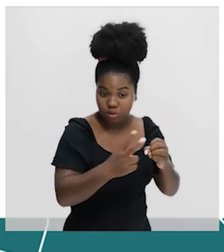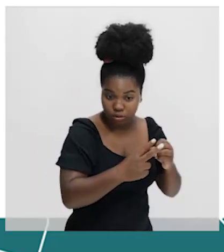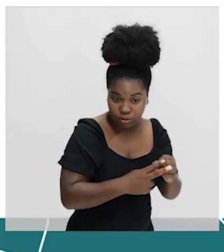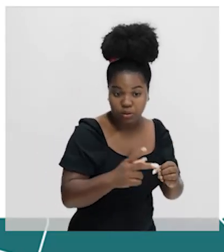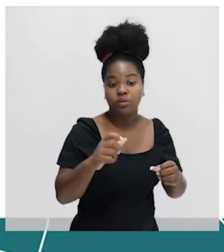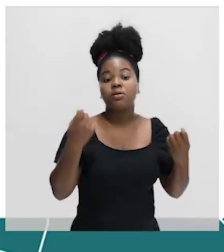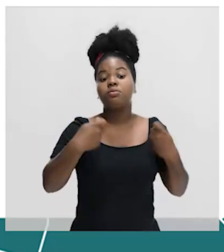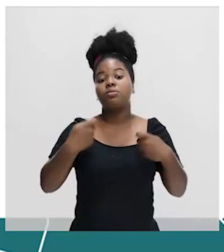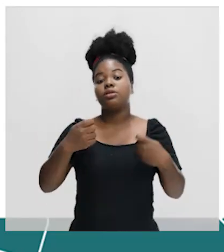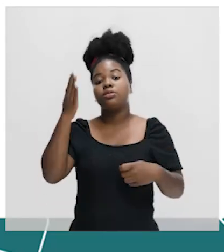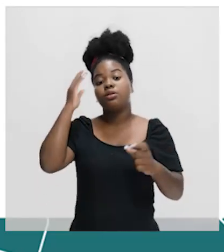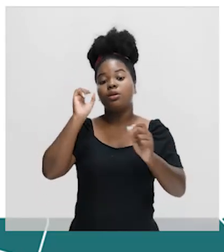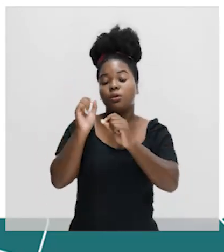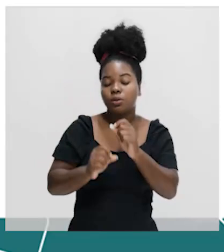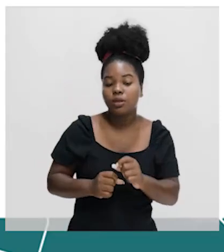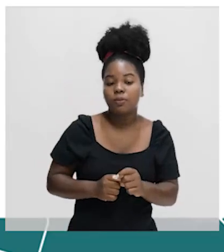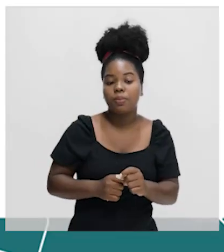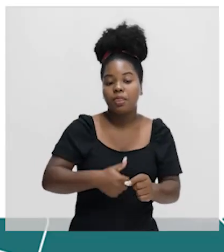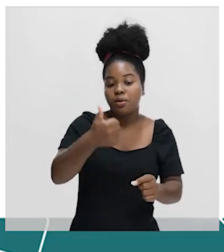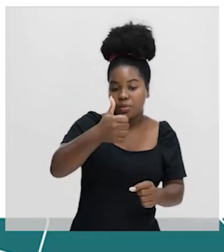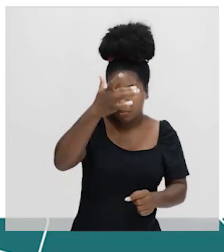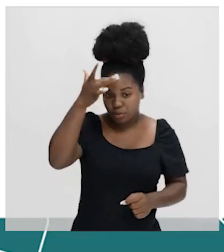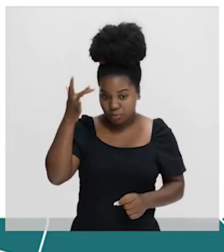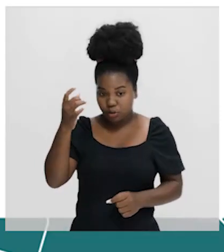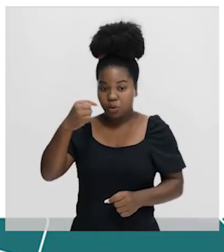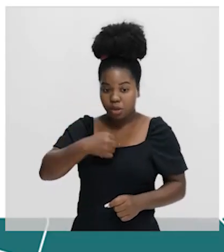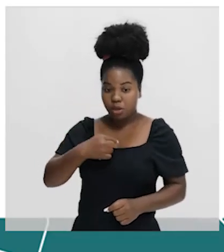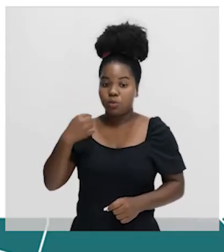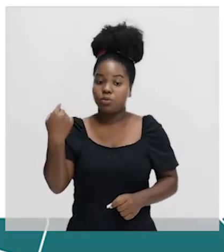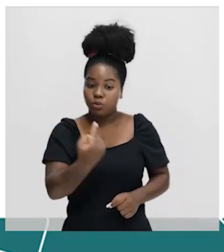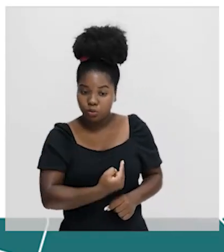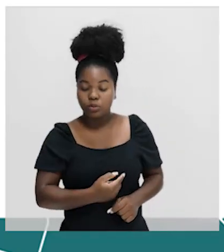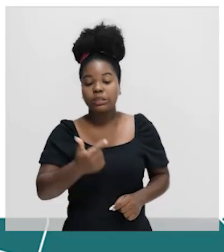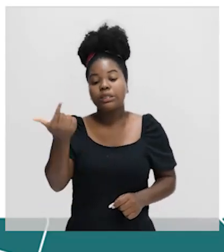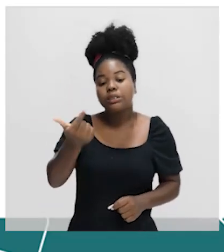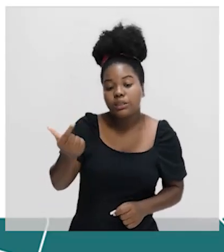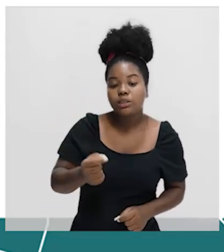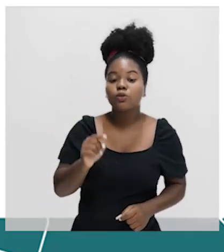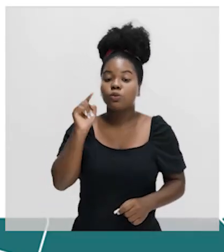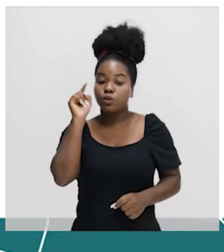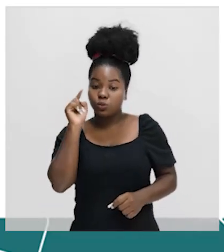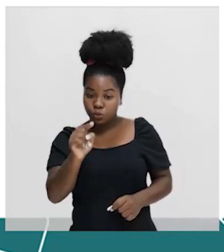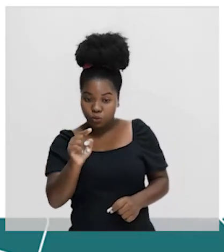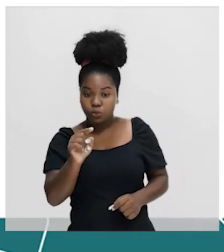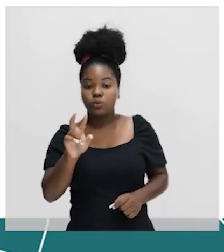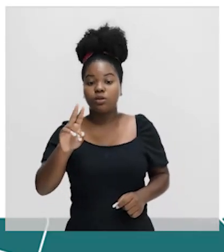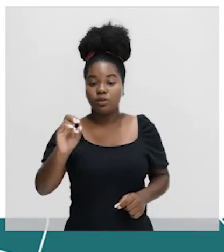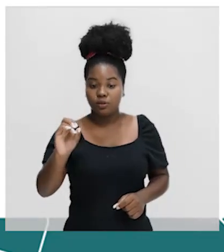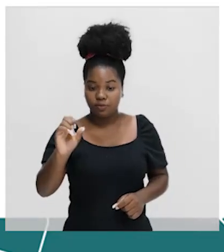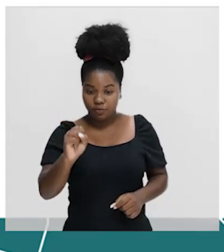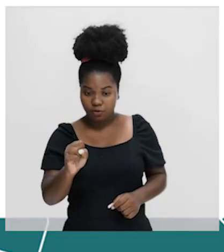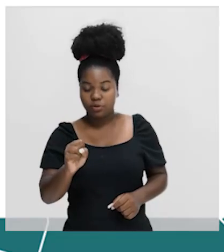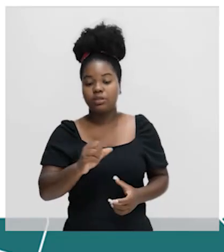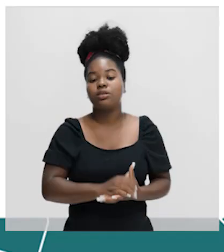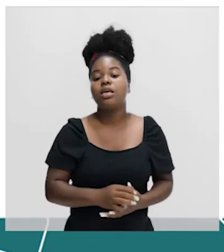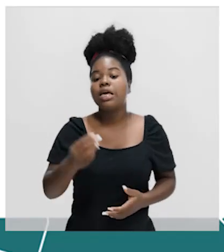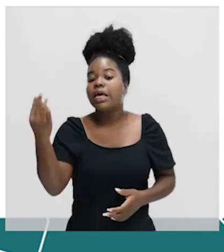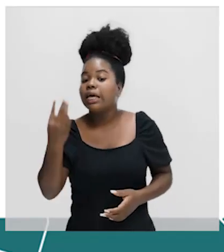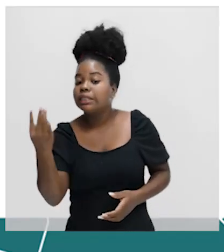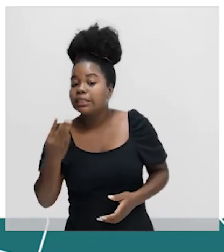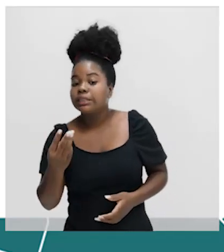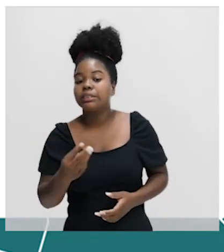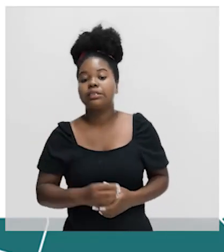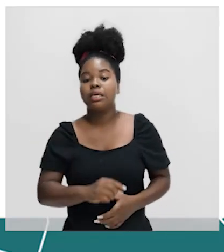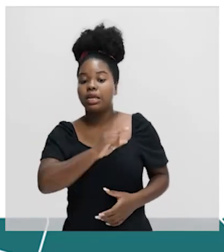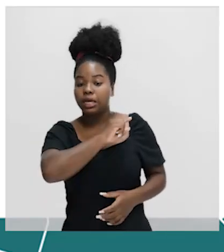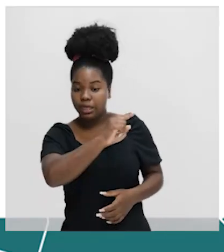primeira, eu e nós. A segunda, tu e vós. E a terceira, ele ou ele,